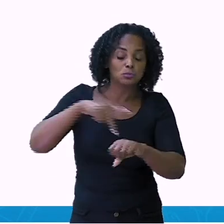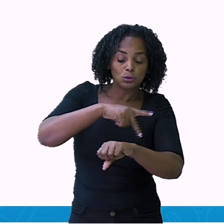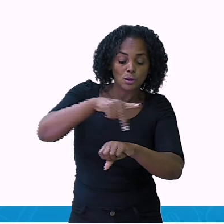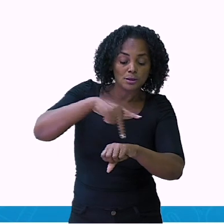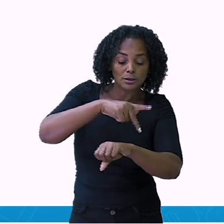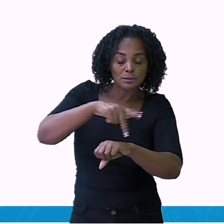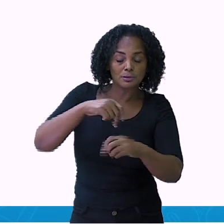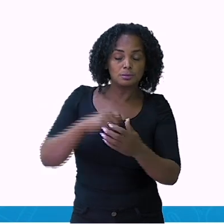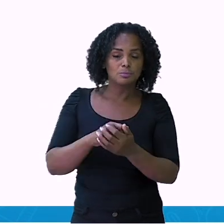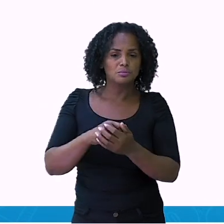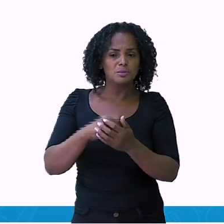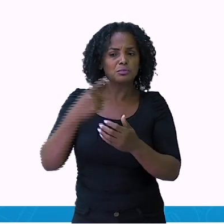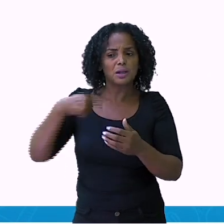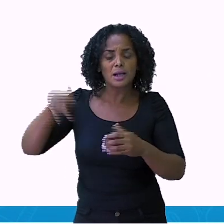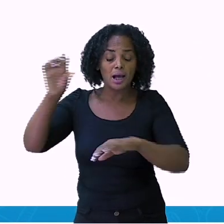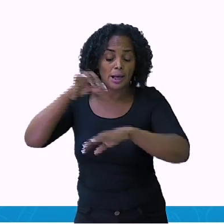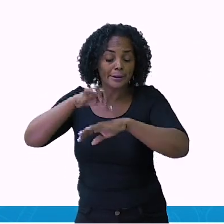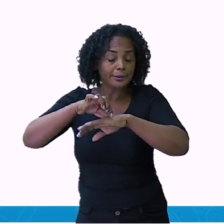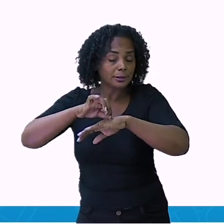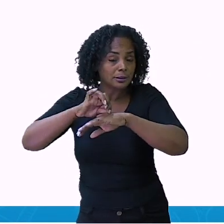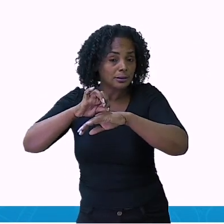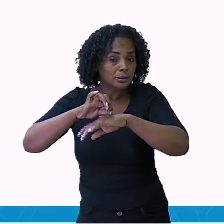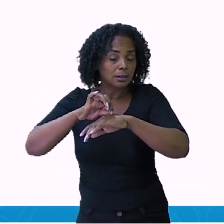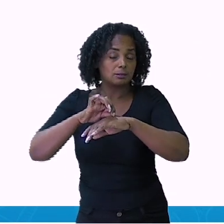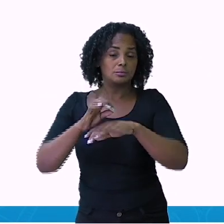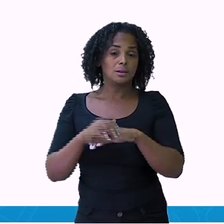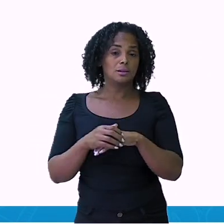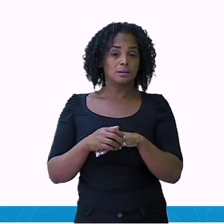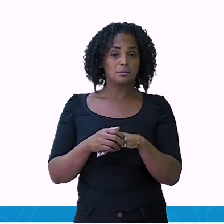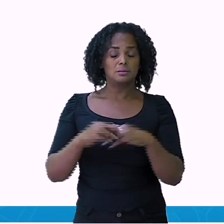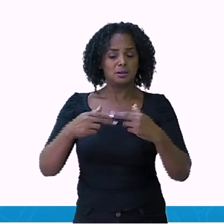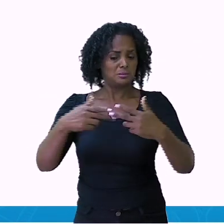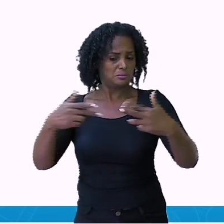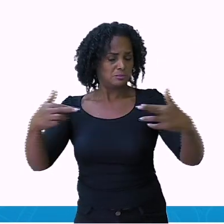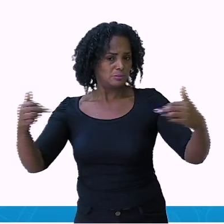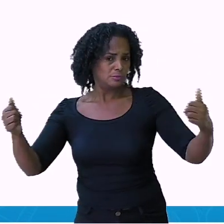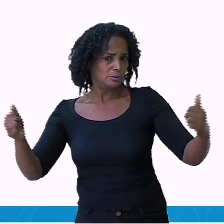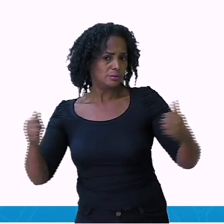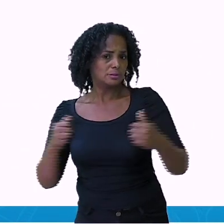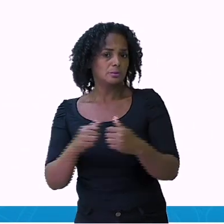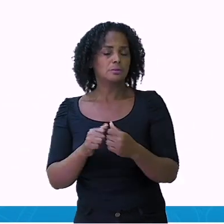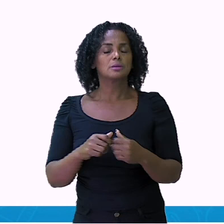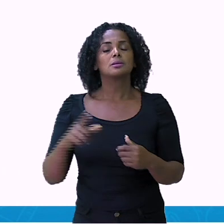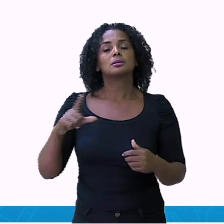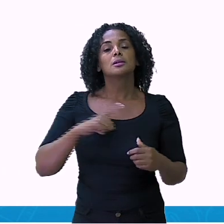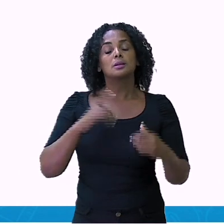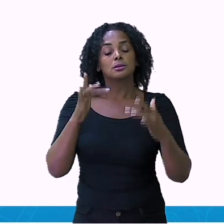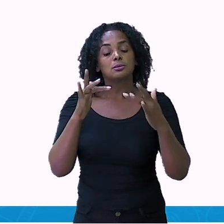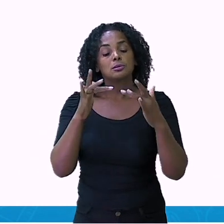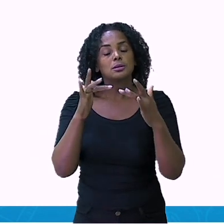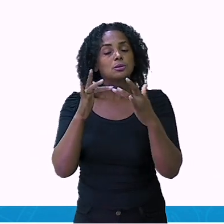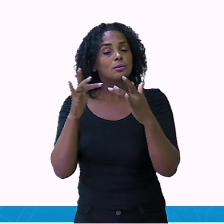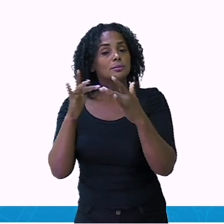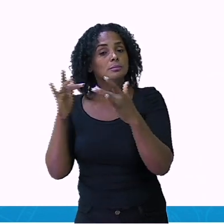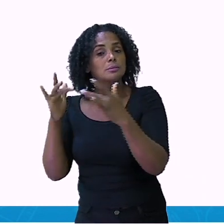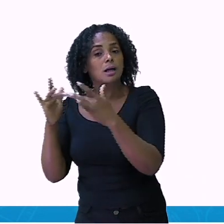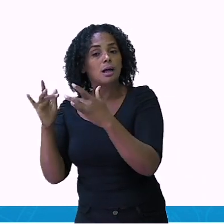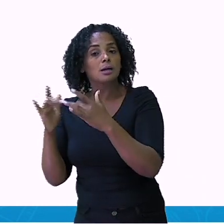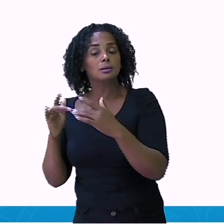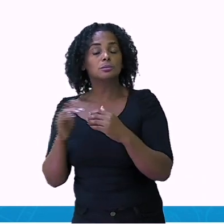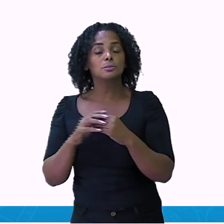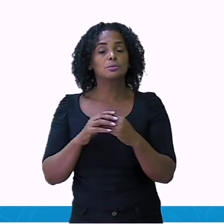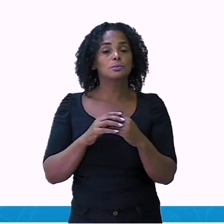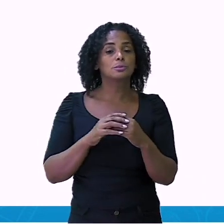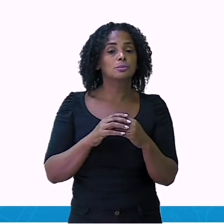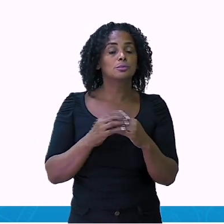muito carne, né, para a China. Então, a gente tem esse estabelecimento de comunicação, que é o quê? O